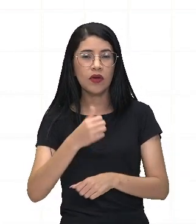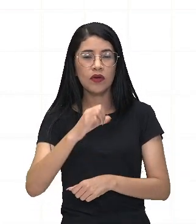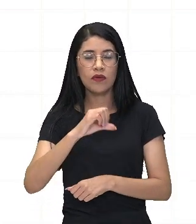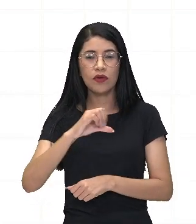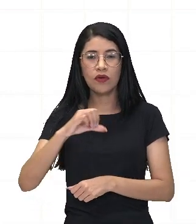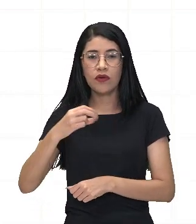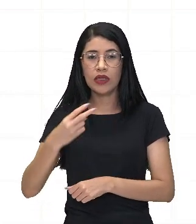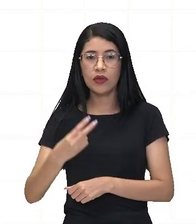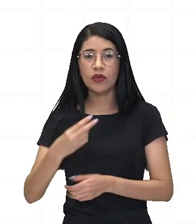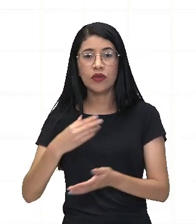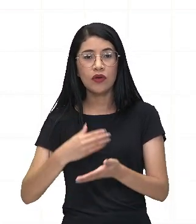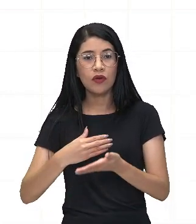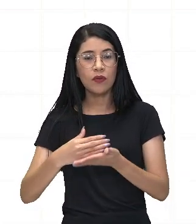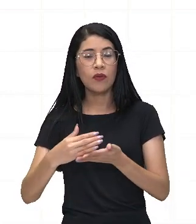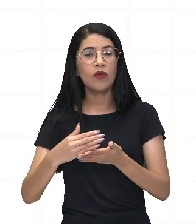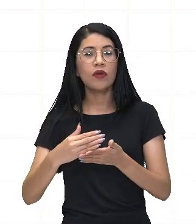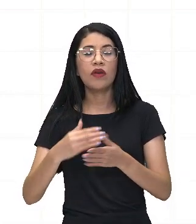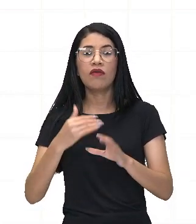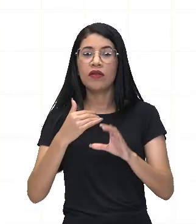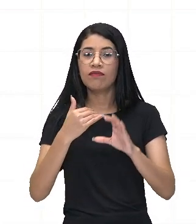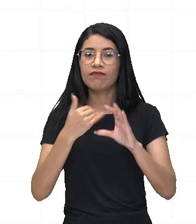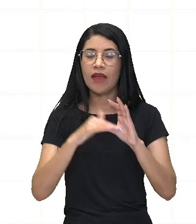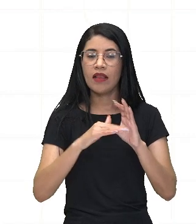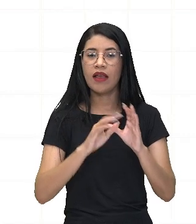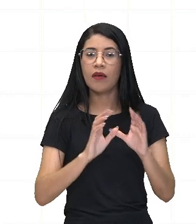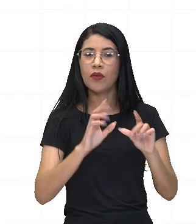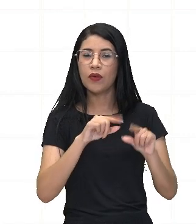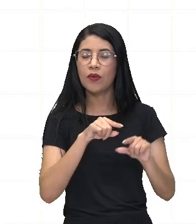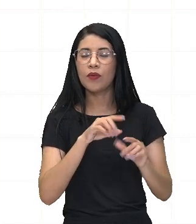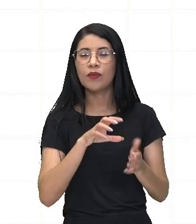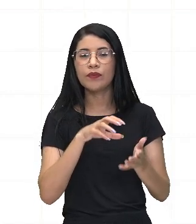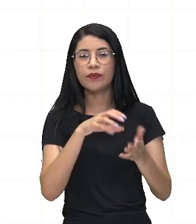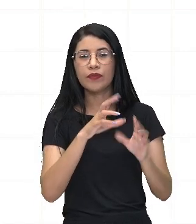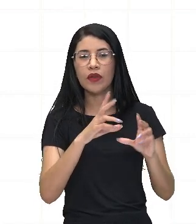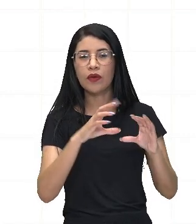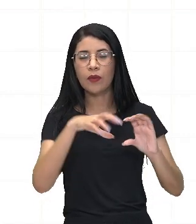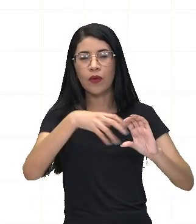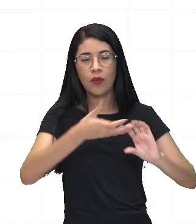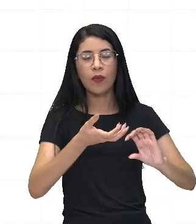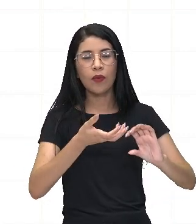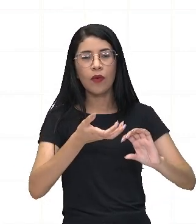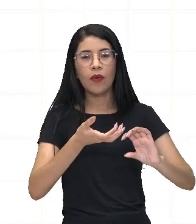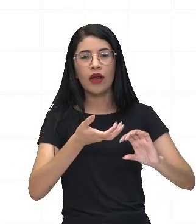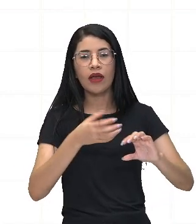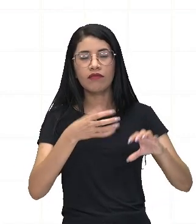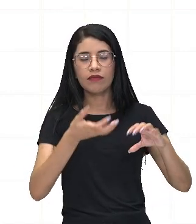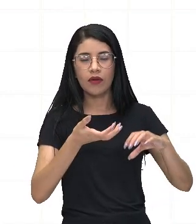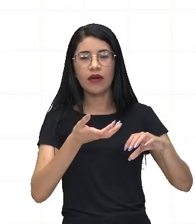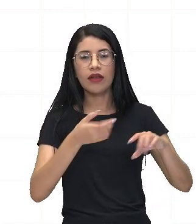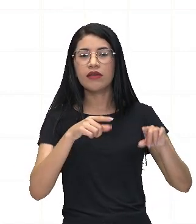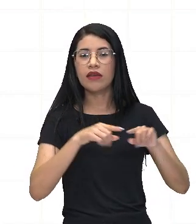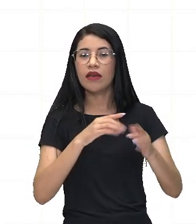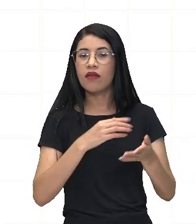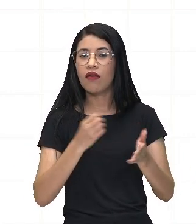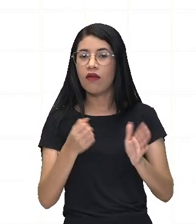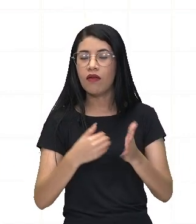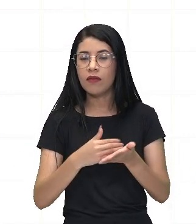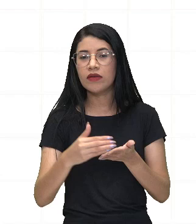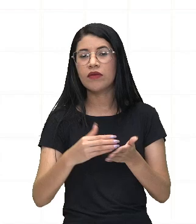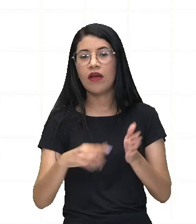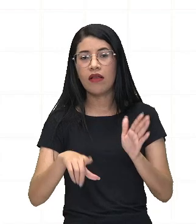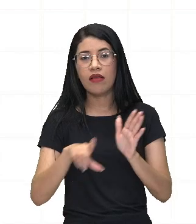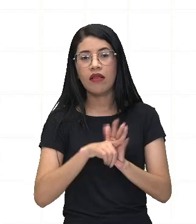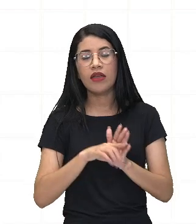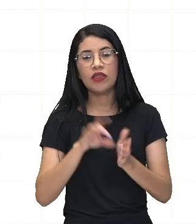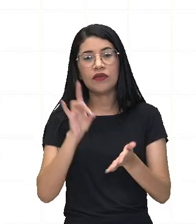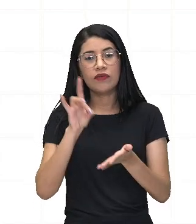1992 ela foi enviada ao Congresso Nacional e somente em 2000 que ela foi promulgada e ela foi